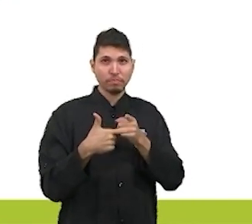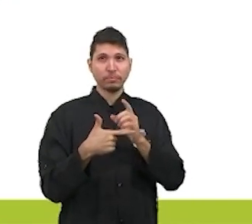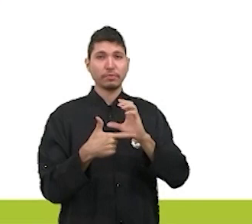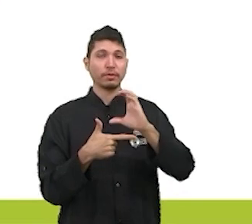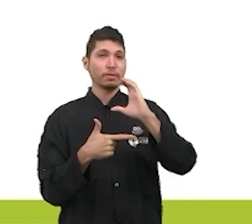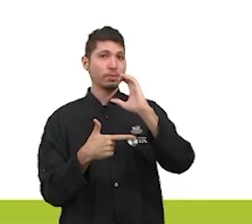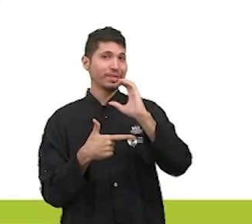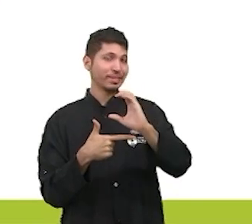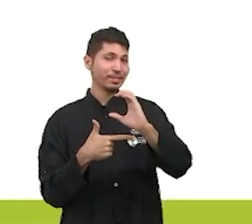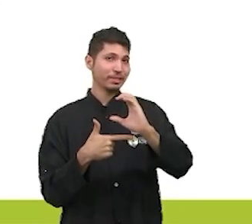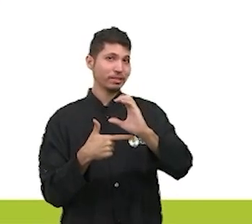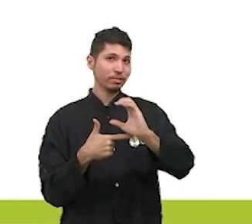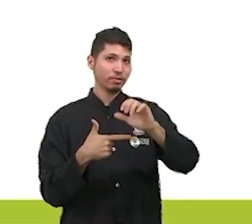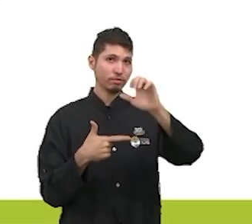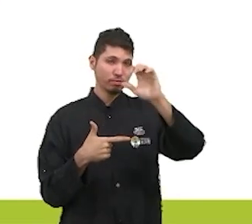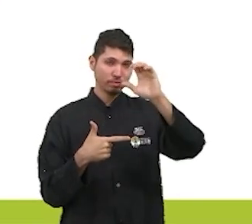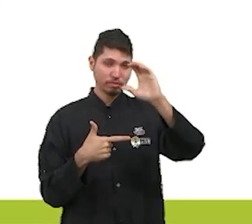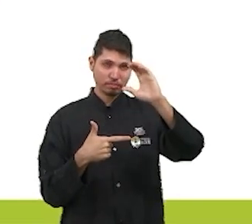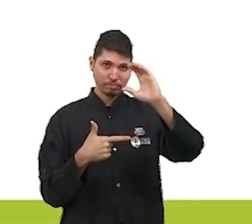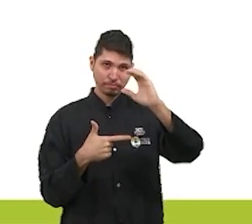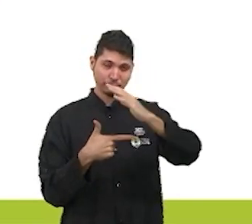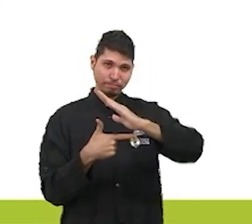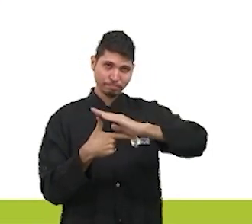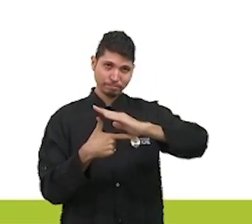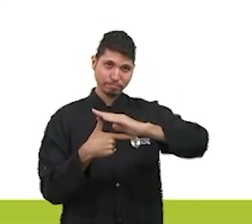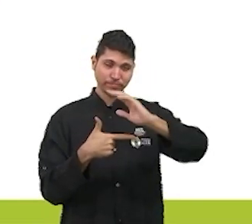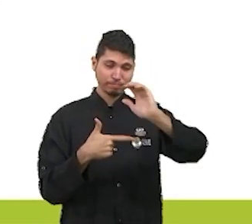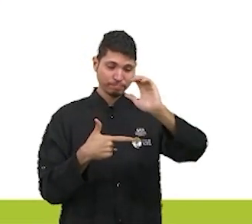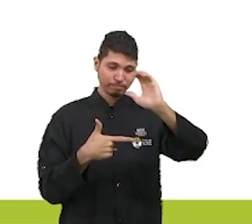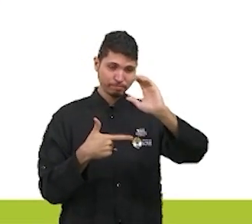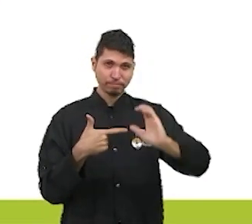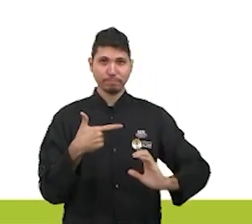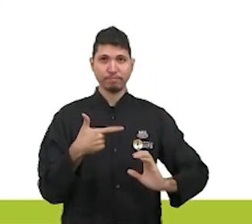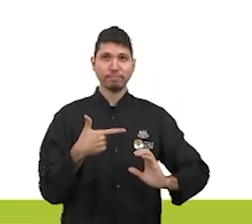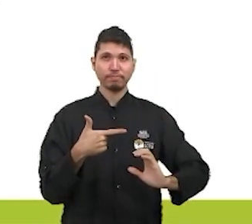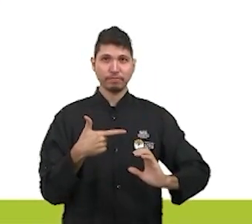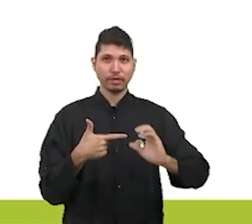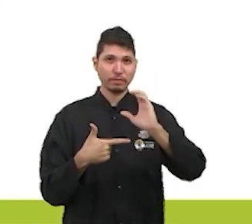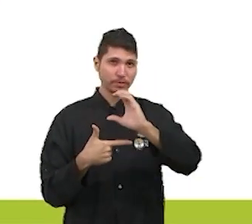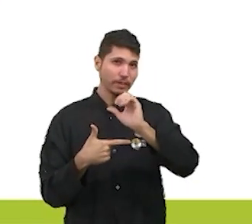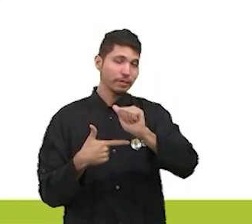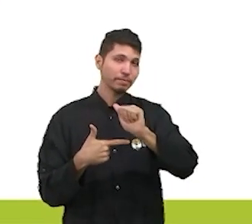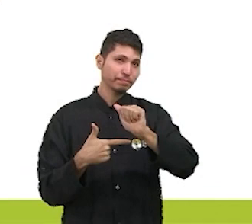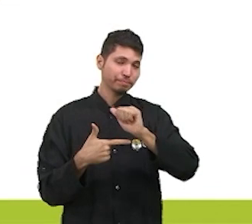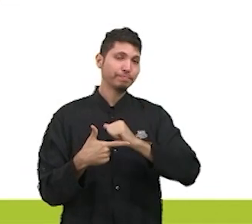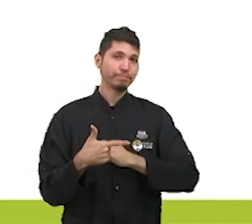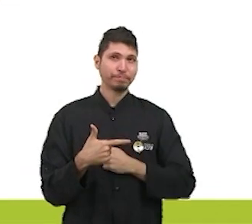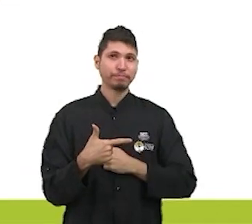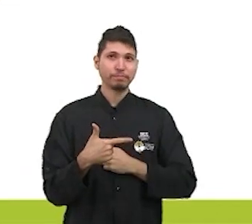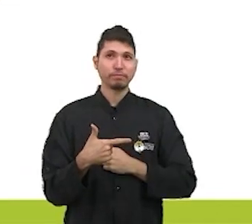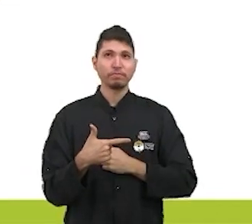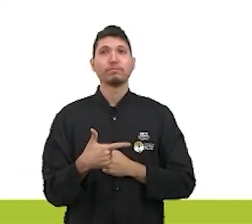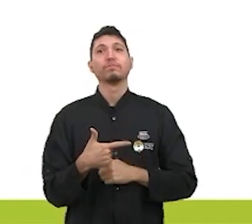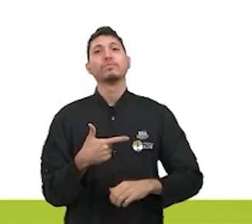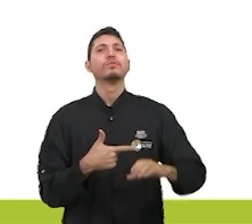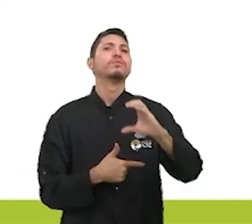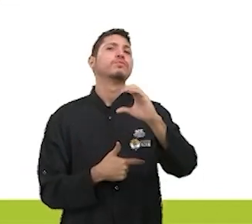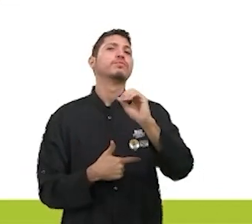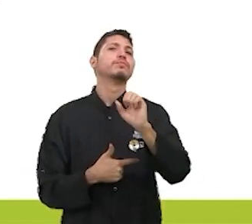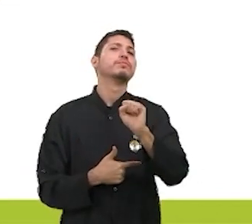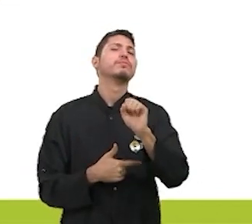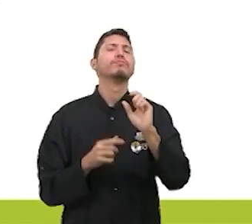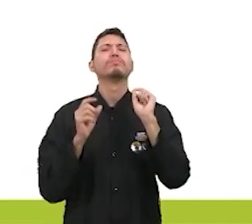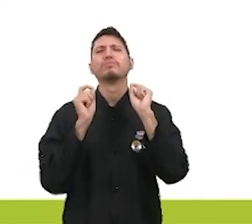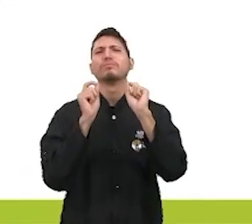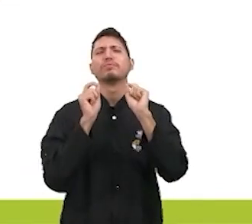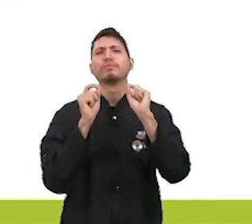tá bom? E a hipotenusa não muda, gente. A hipotenusa sempre está por ali, ó. Professor, o que é o cosseno? O cosseno,